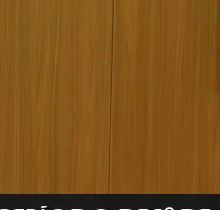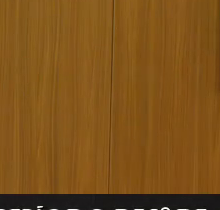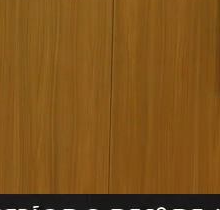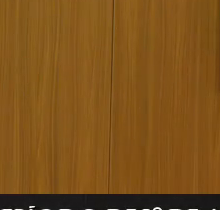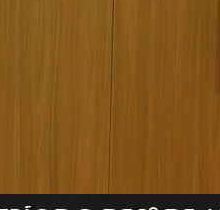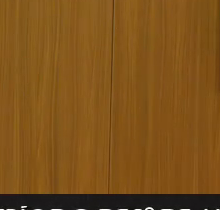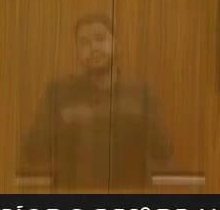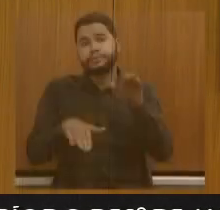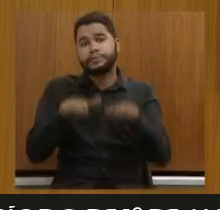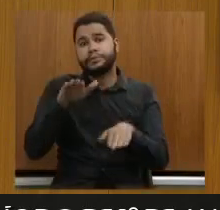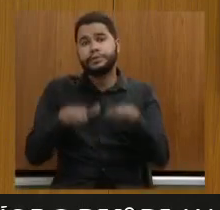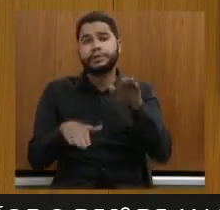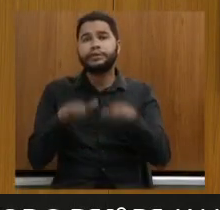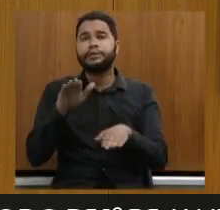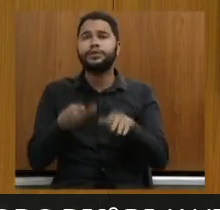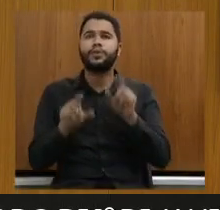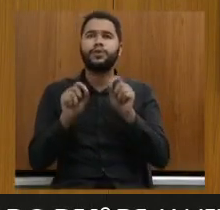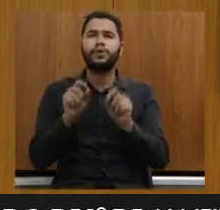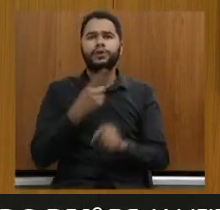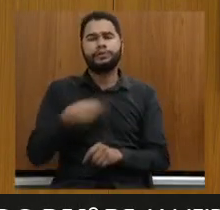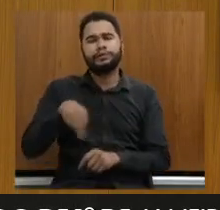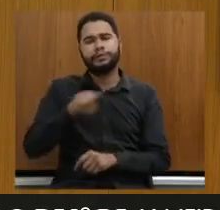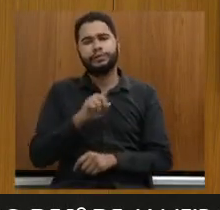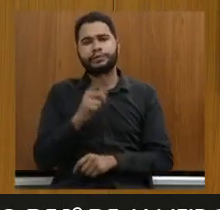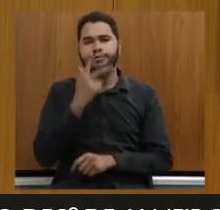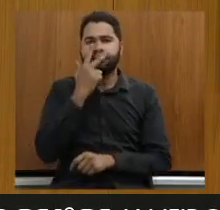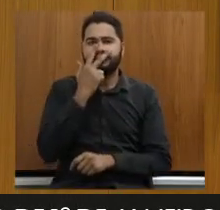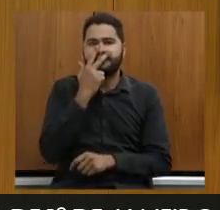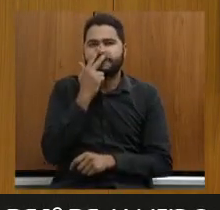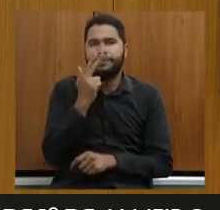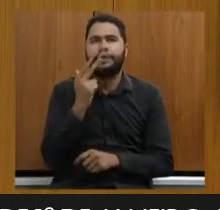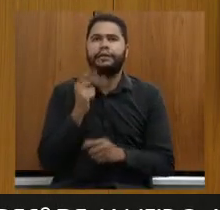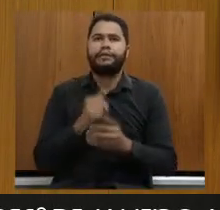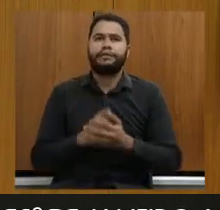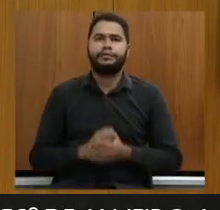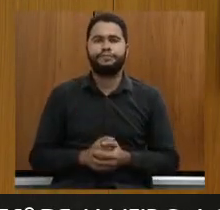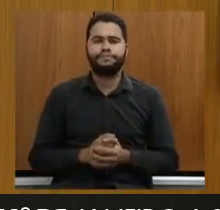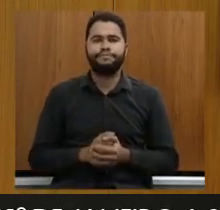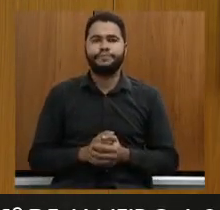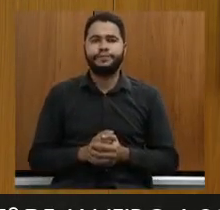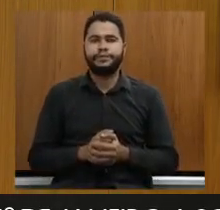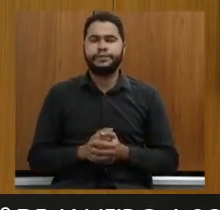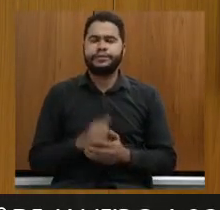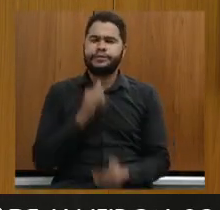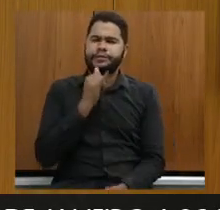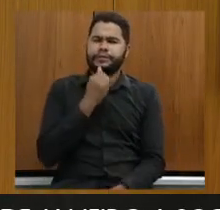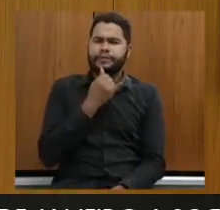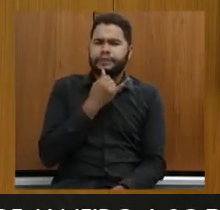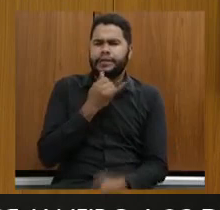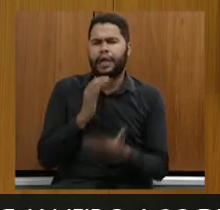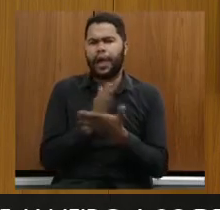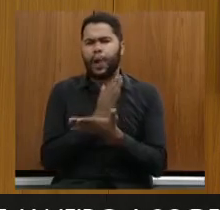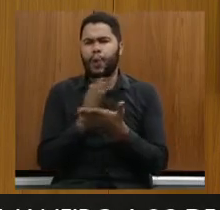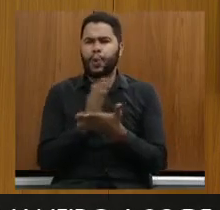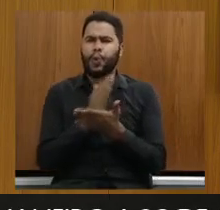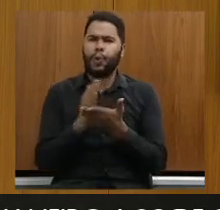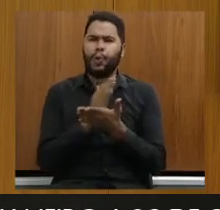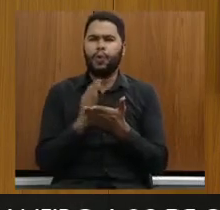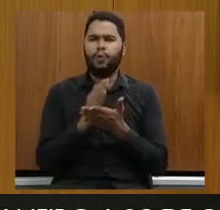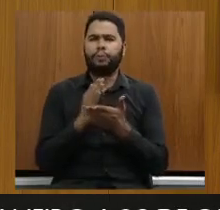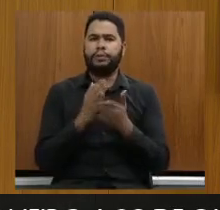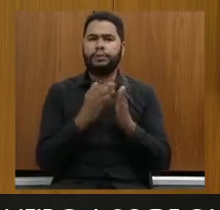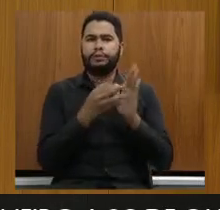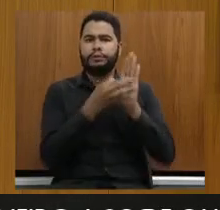Às vezes a gente fica meio tô meio chateado com algumas posições até